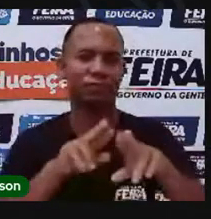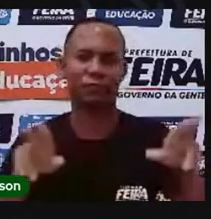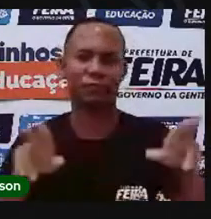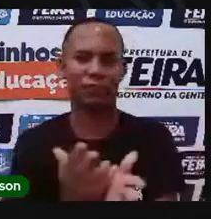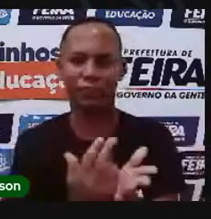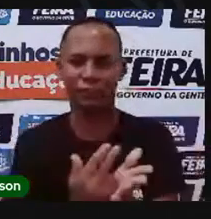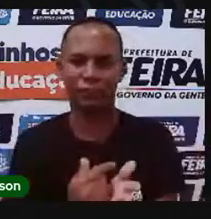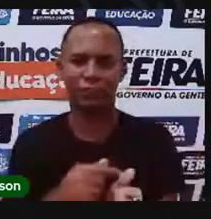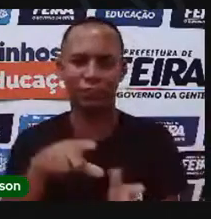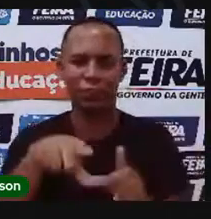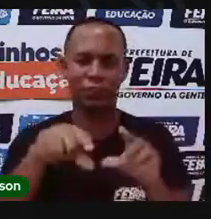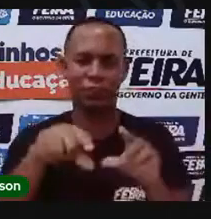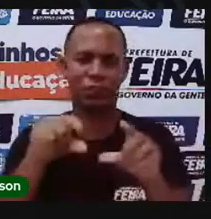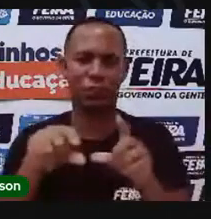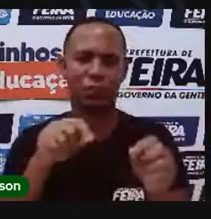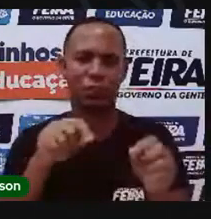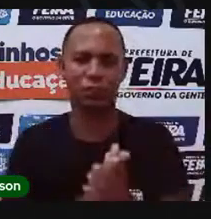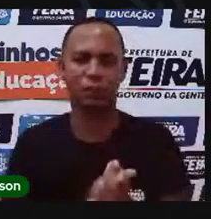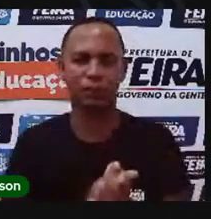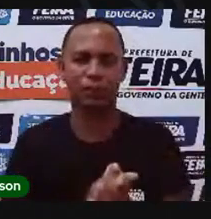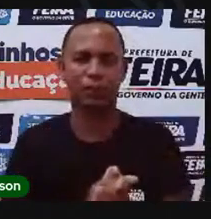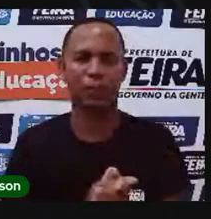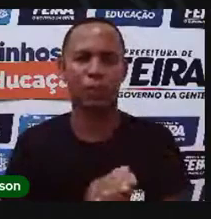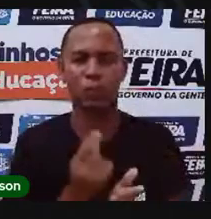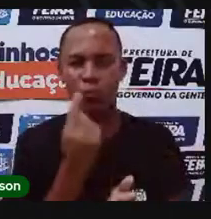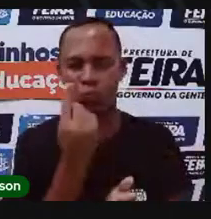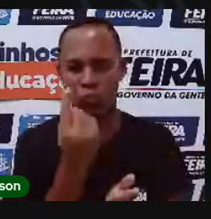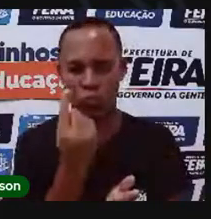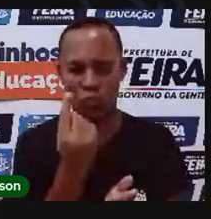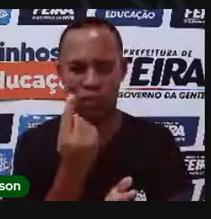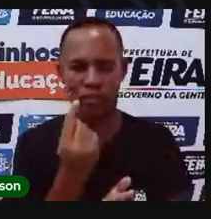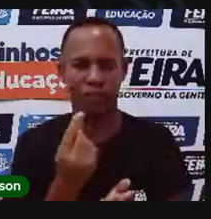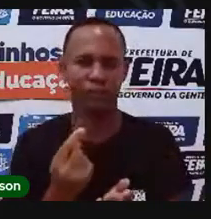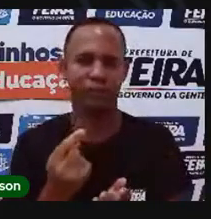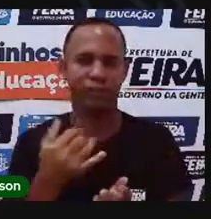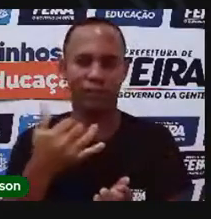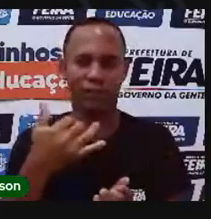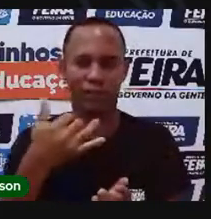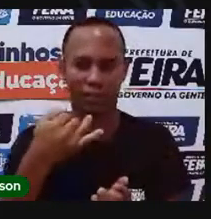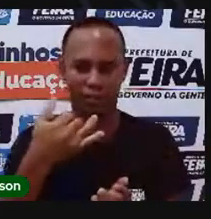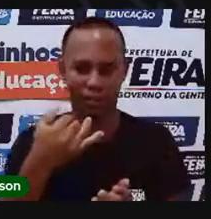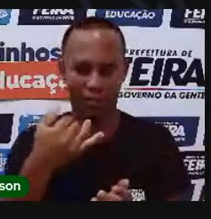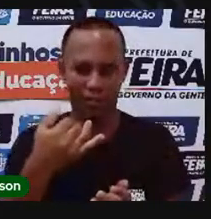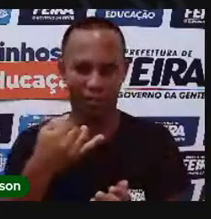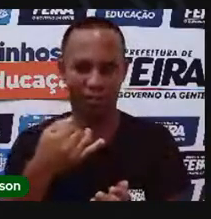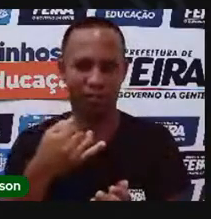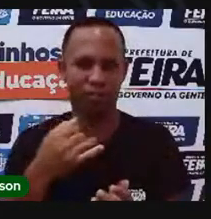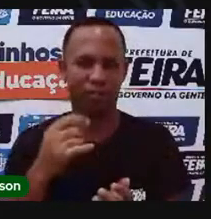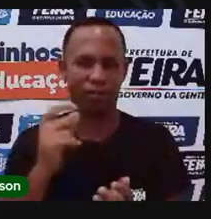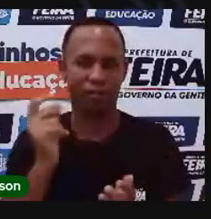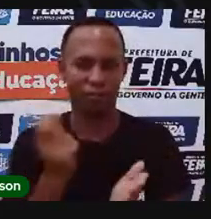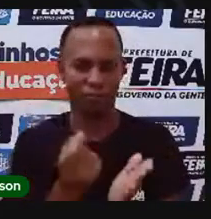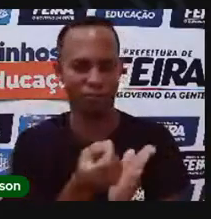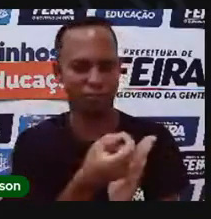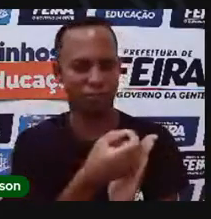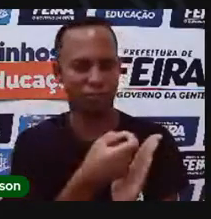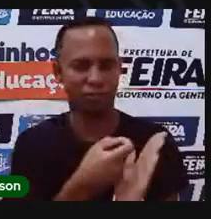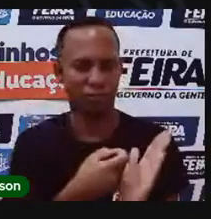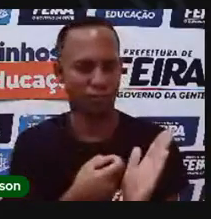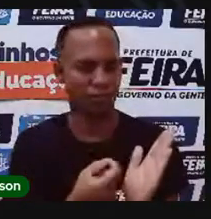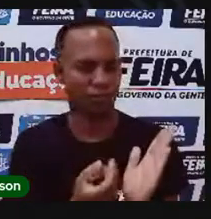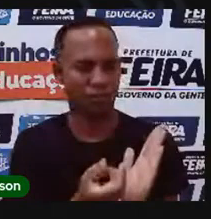mandacaru. Então, vamos lá. Eu pego minha canetinha, certo? E aí a minha canetinha eu vou riscando